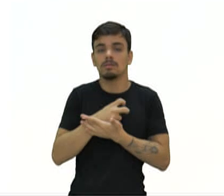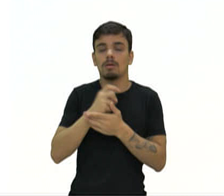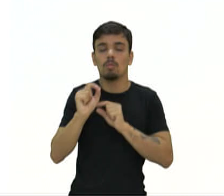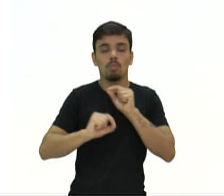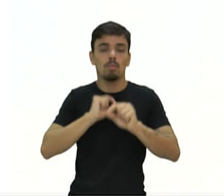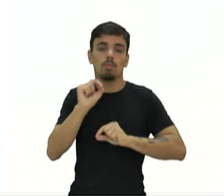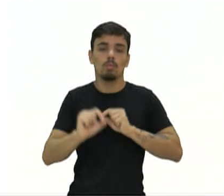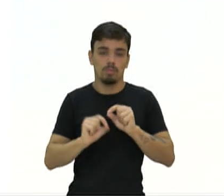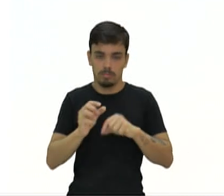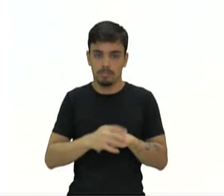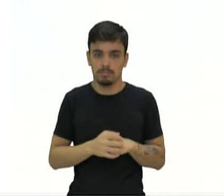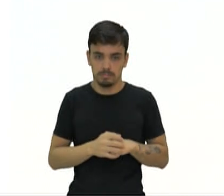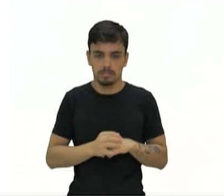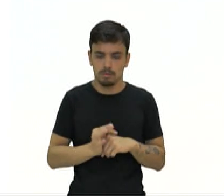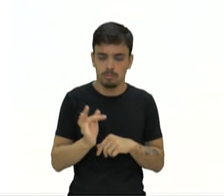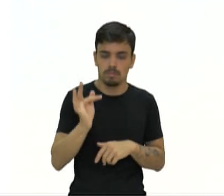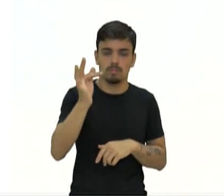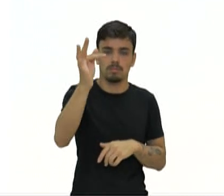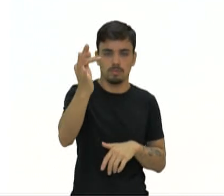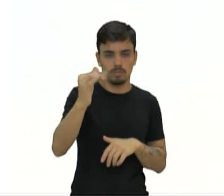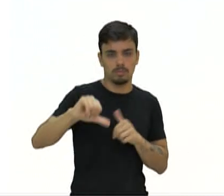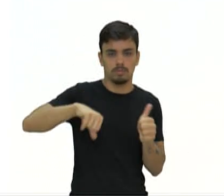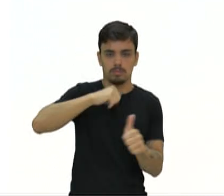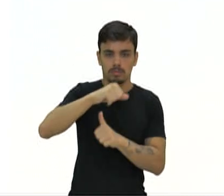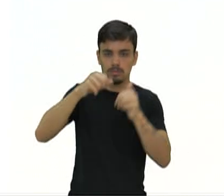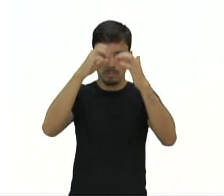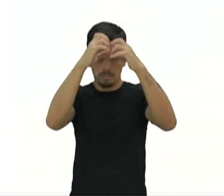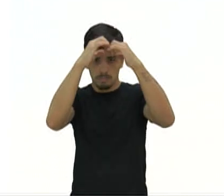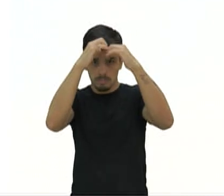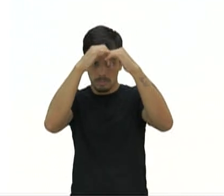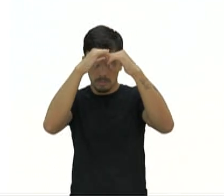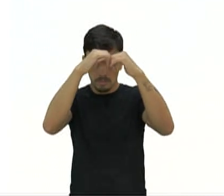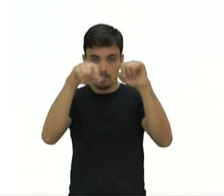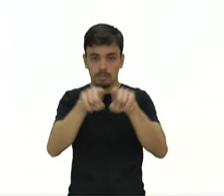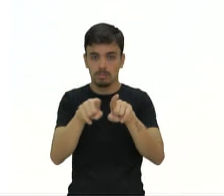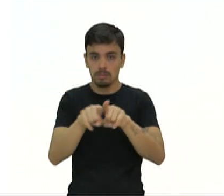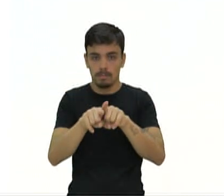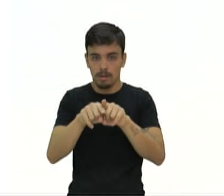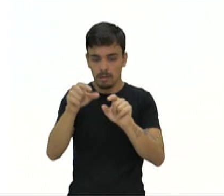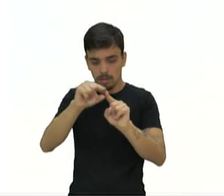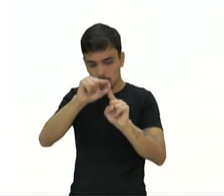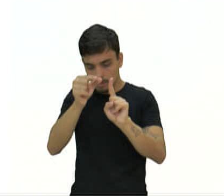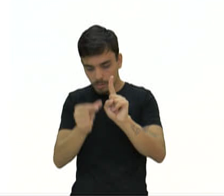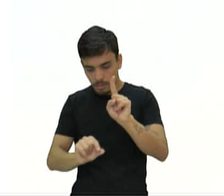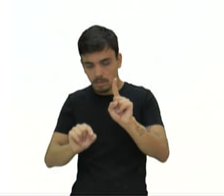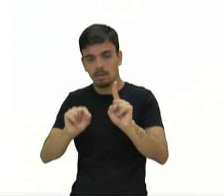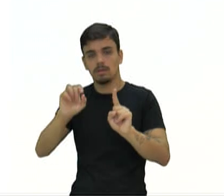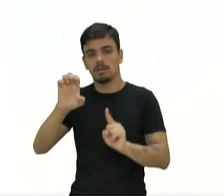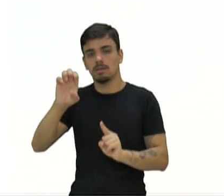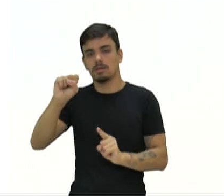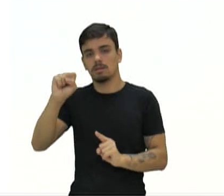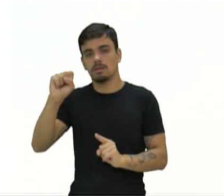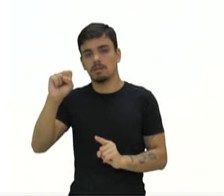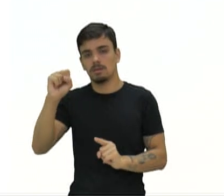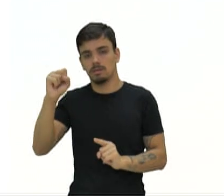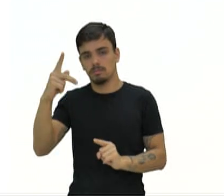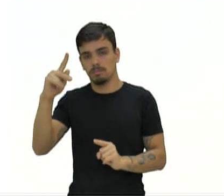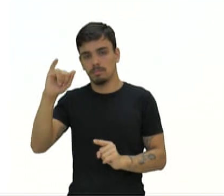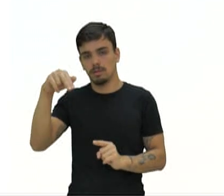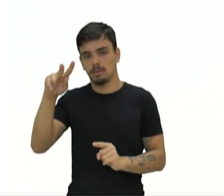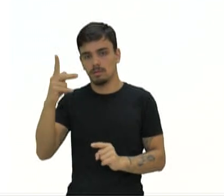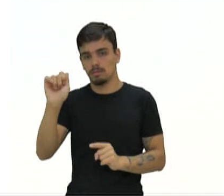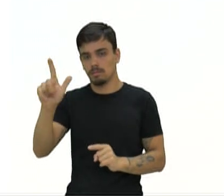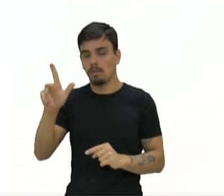tubular, né, que futuramente vai se transformar em cérebro e medula espinal, ou espinhal, tanto faz como vocês acharem melhor falar ali. Nesse período